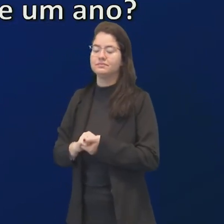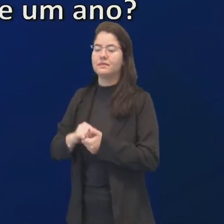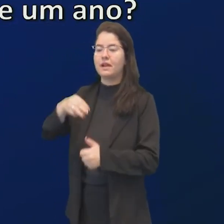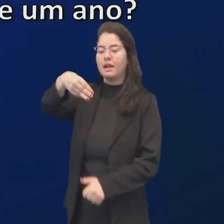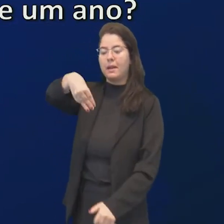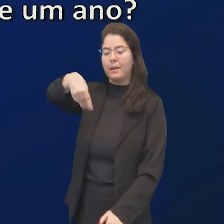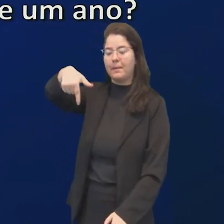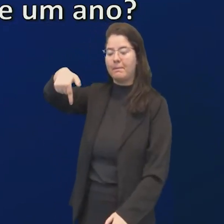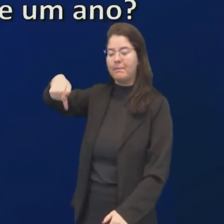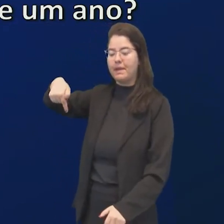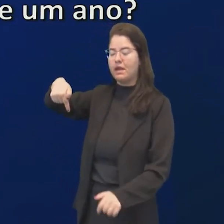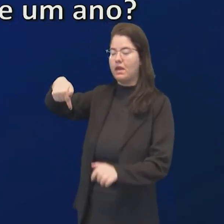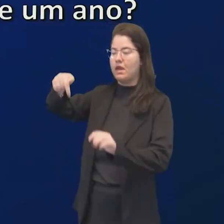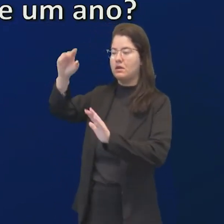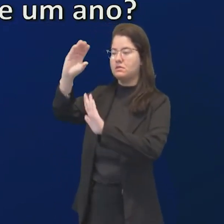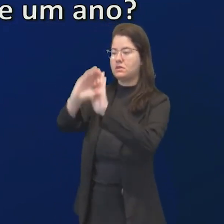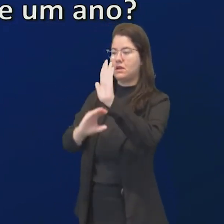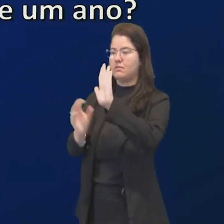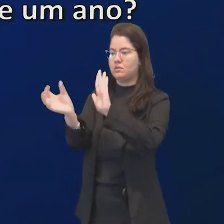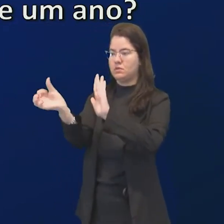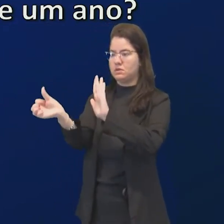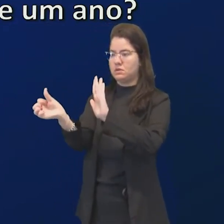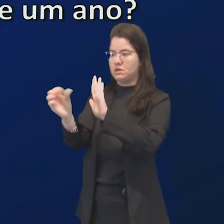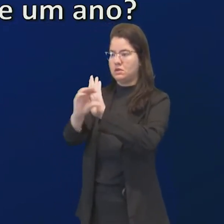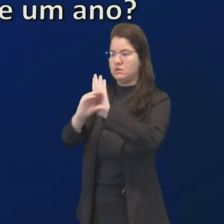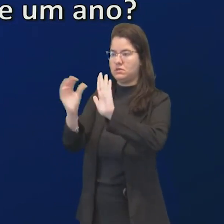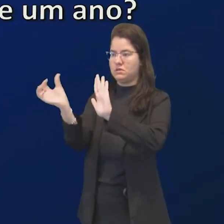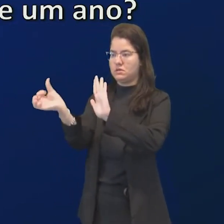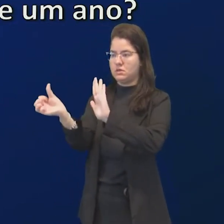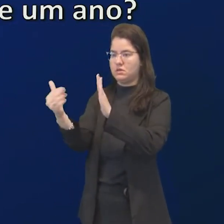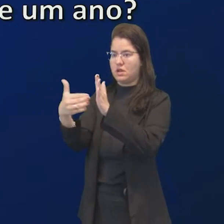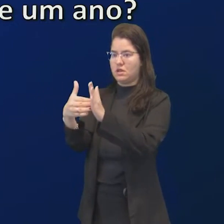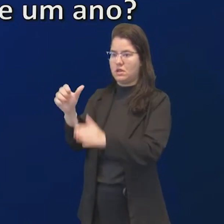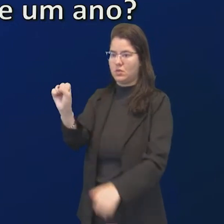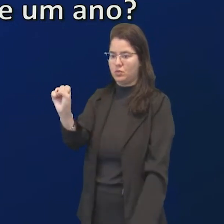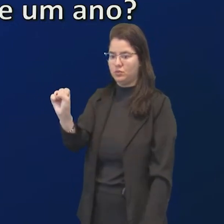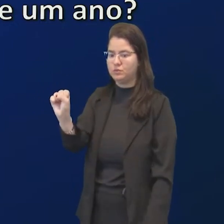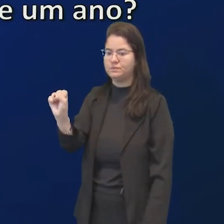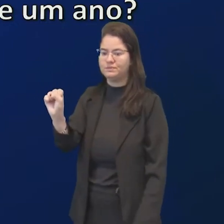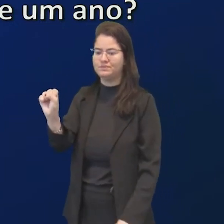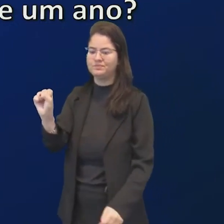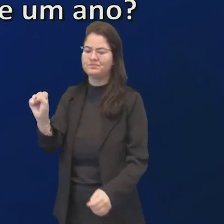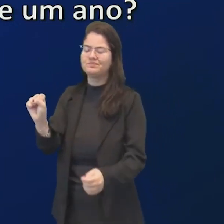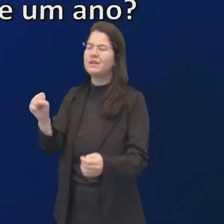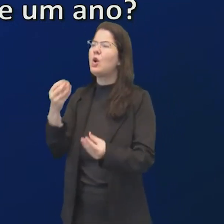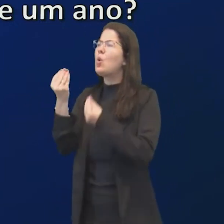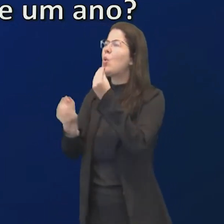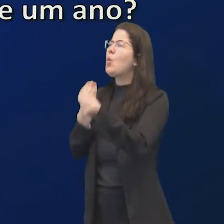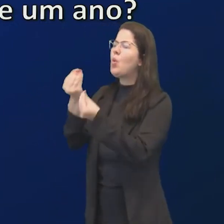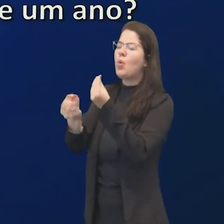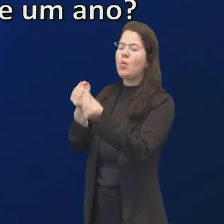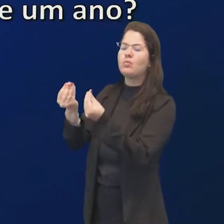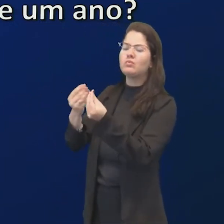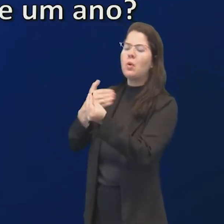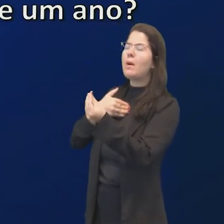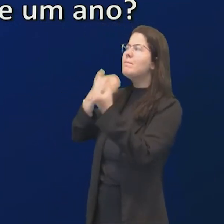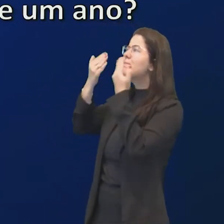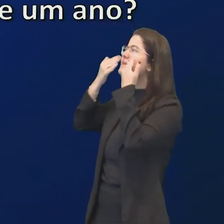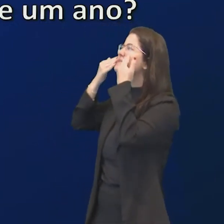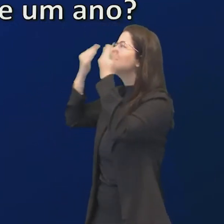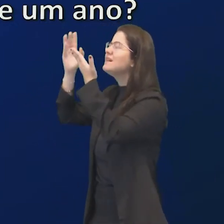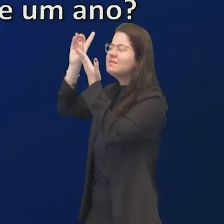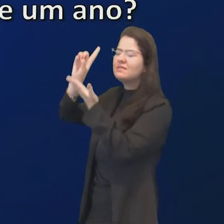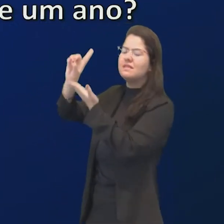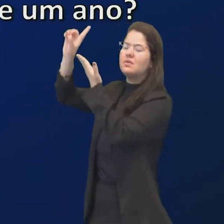Miqueias, capítulo 6, do verso 6 ao verso 8. Com que me apresentarei ao Senhor e me inclinarei ante